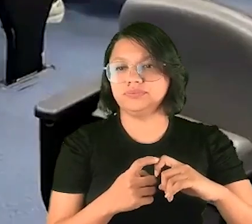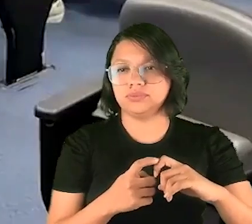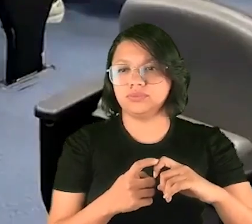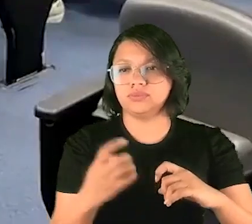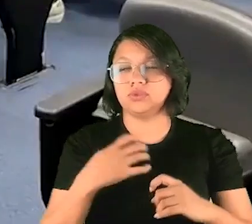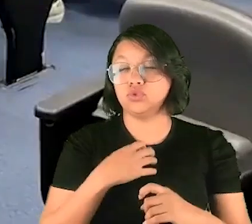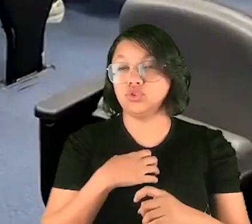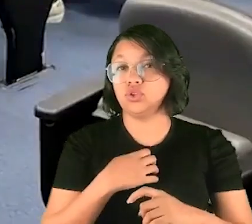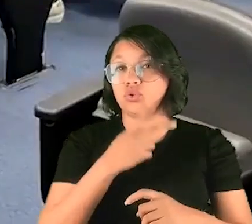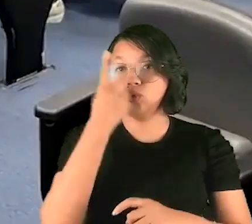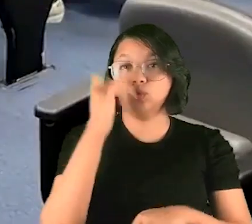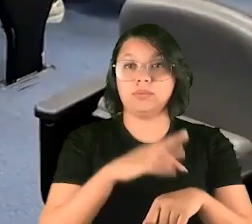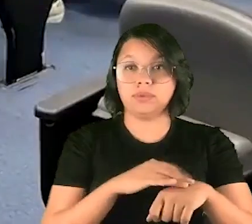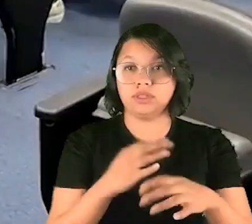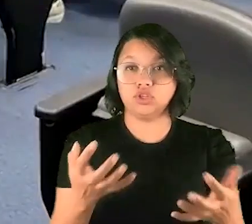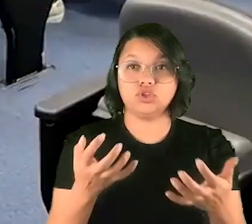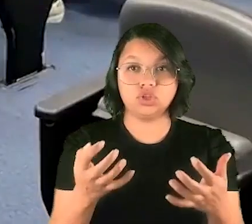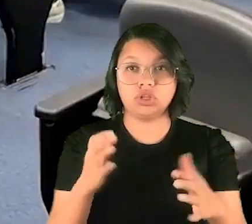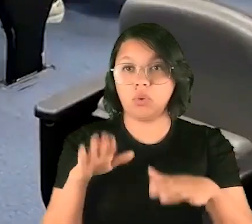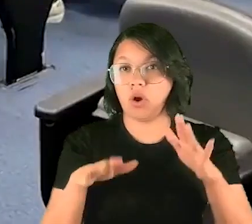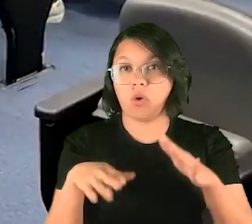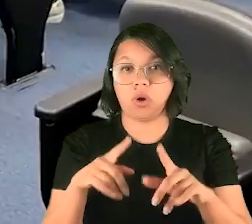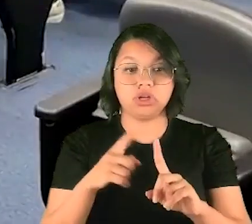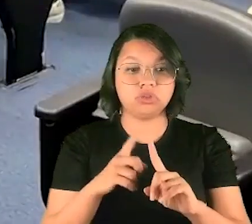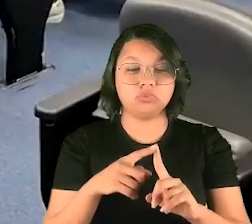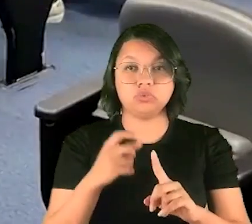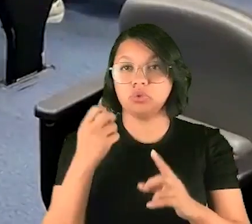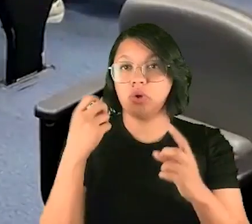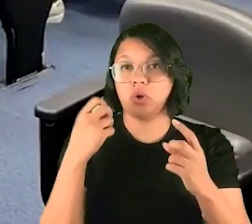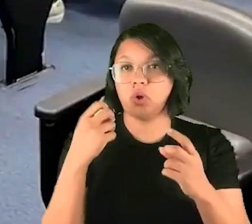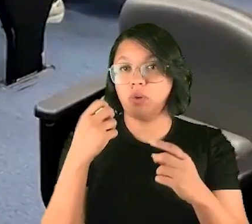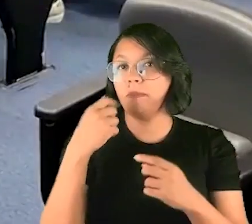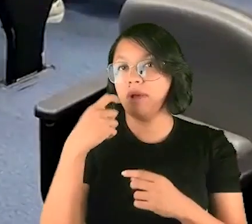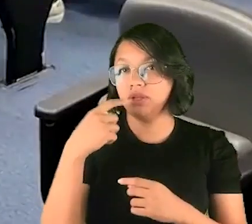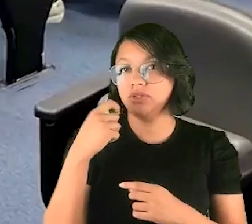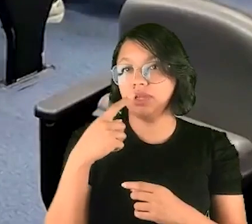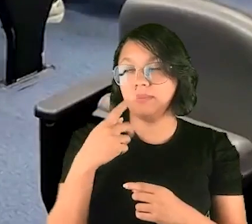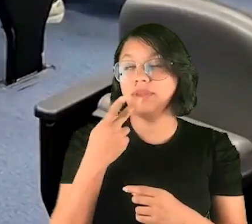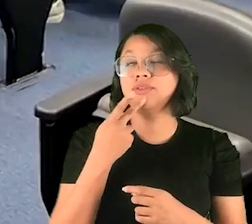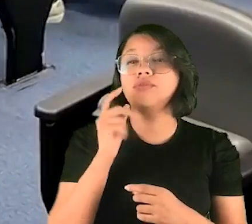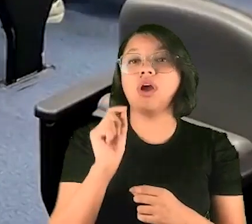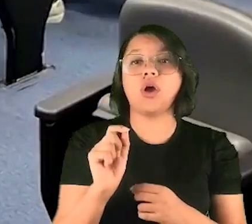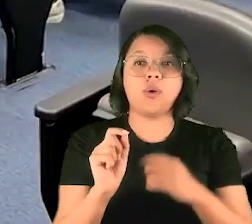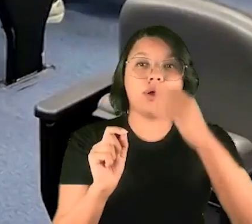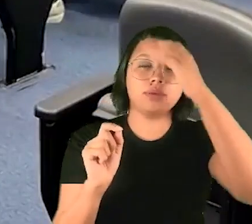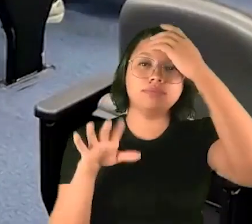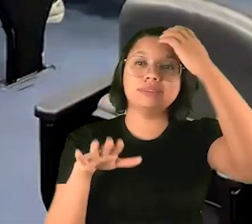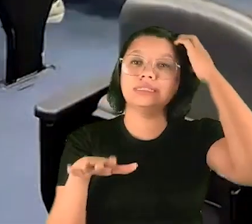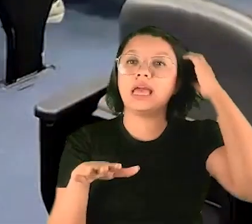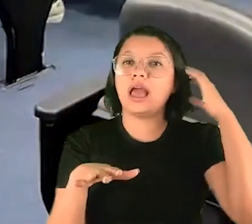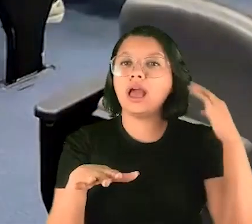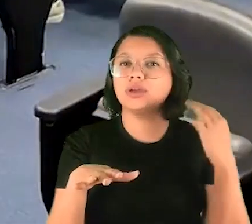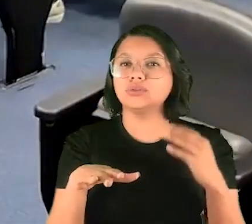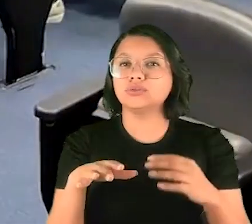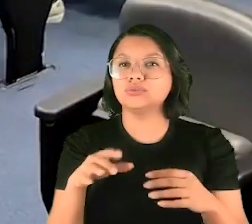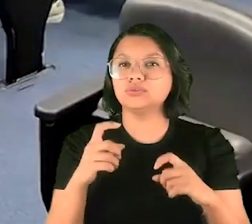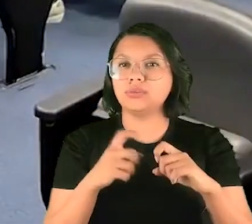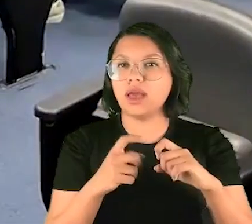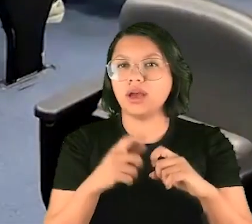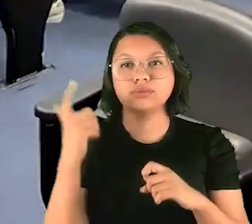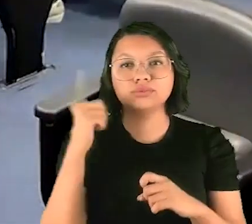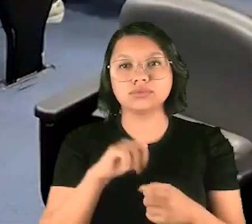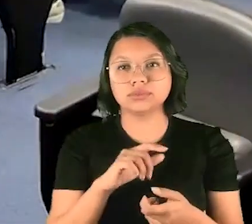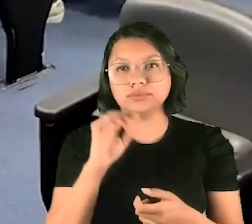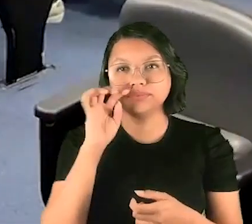aos médicos, na forma dos pacientes quererem qualquer tipo de medicamento e etc. Eu digo